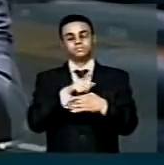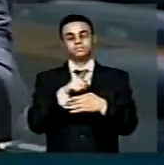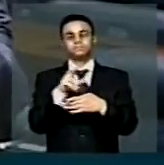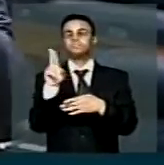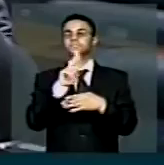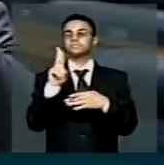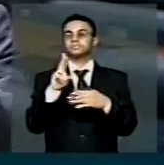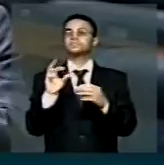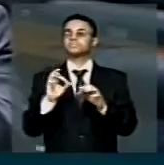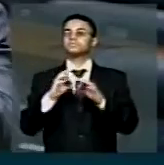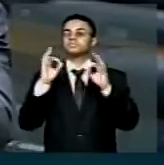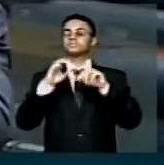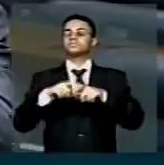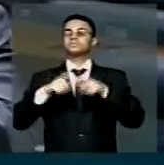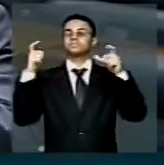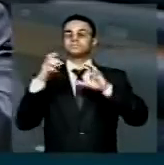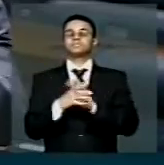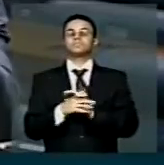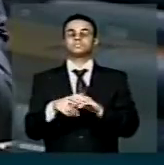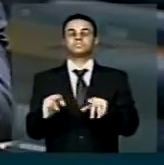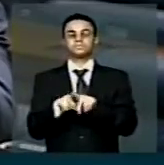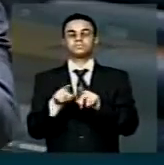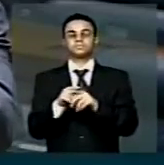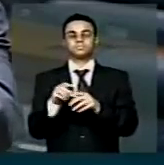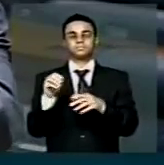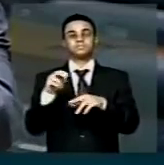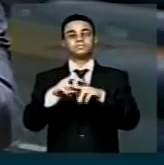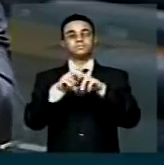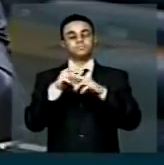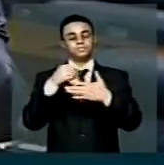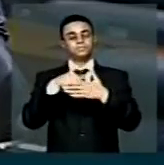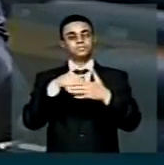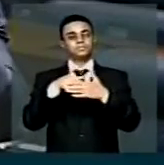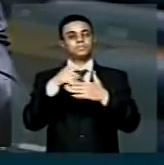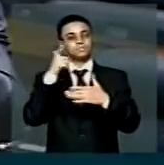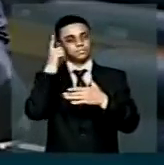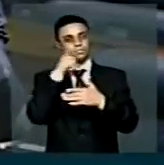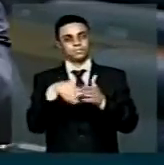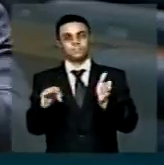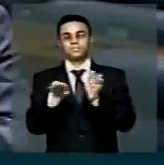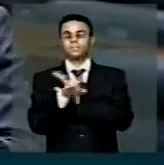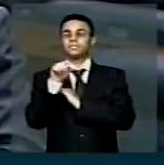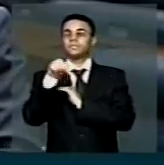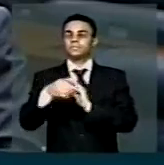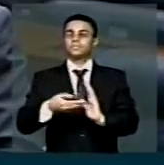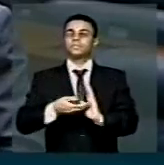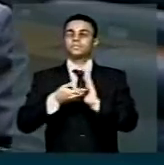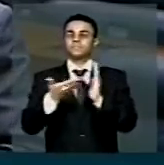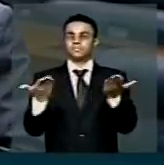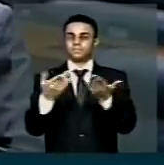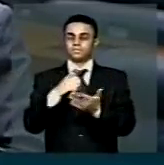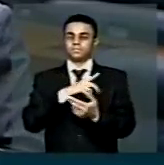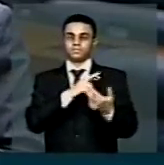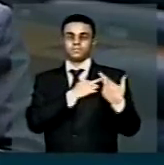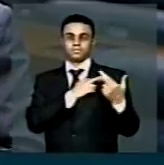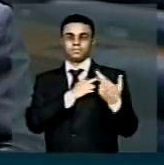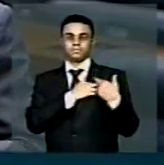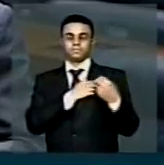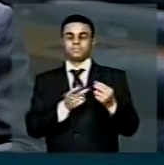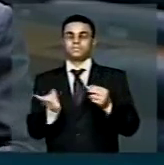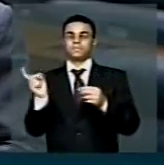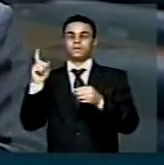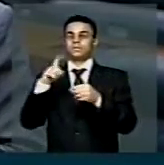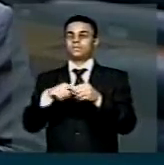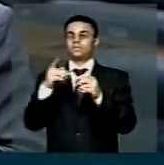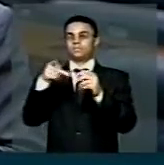propiciou, pelo seu trabalho lá no campo, chegar a essa casa, tem agora essa responsabilidade de devolver